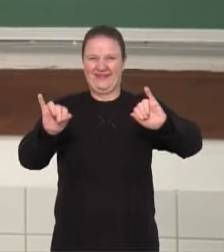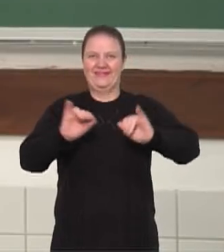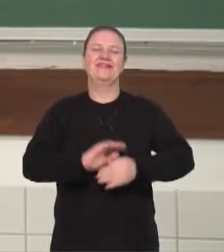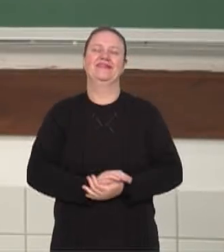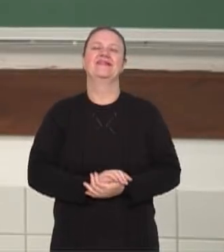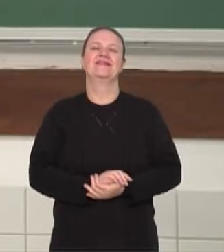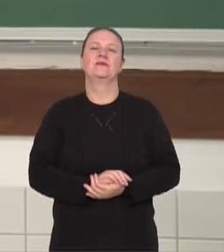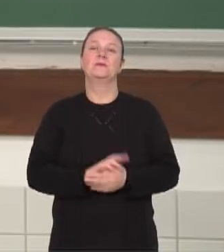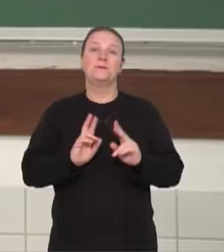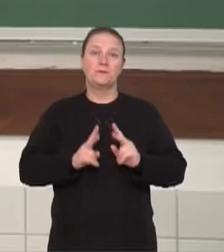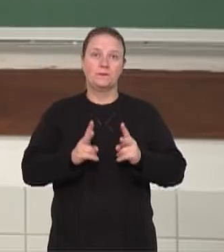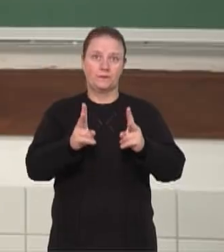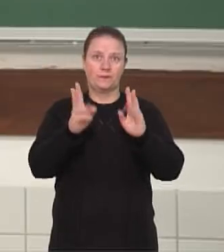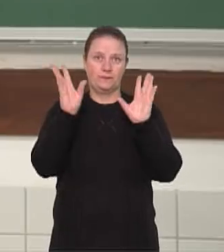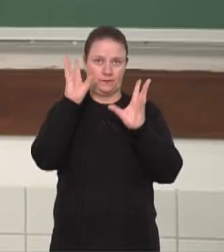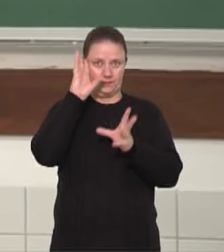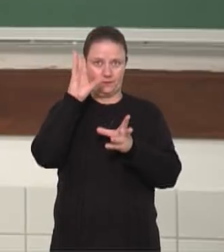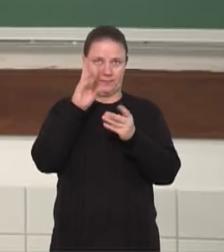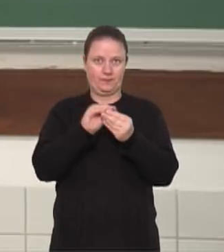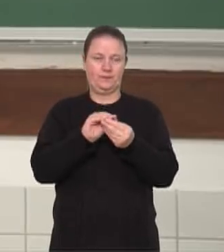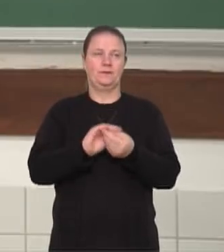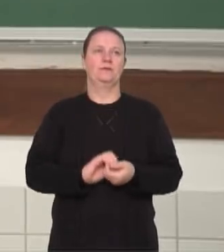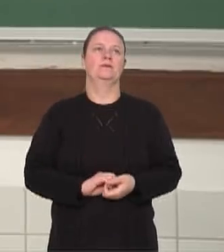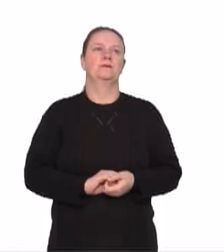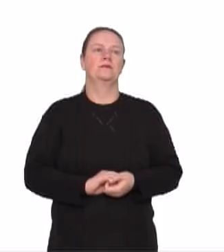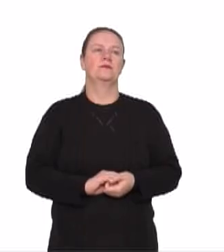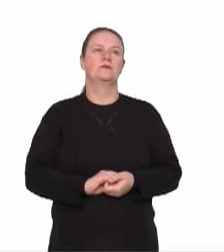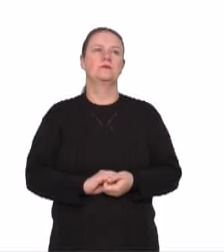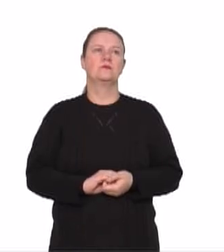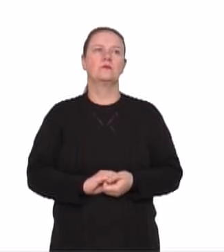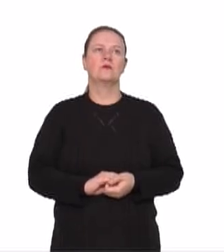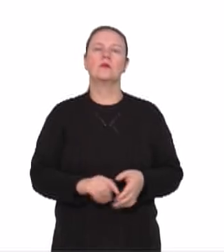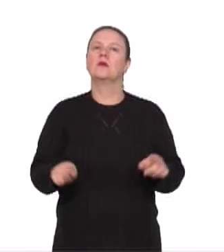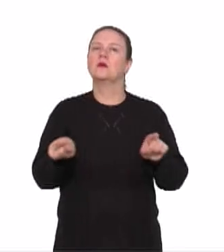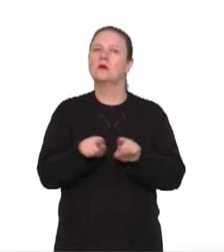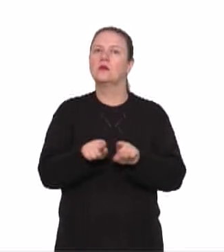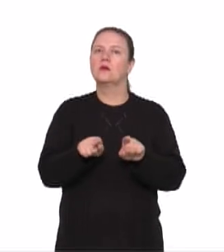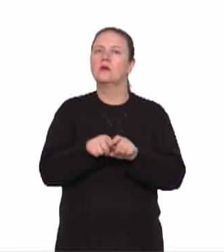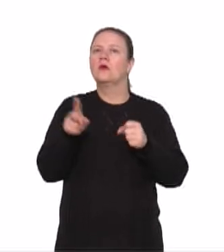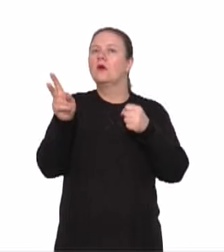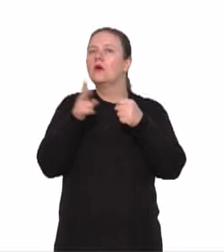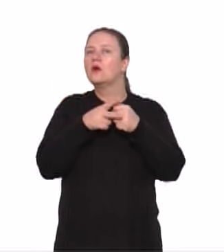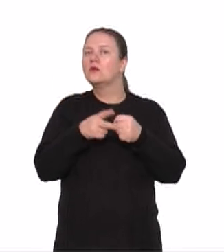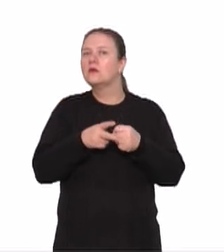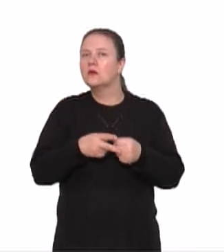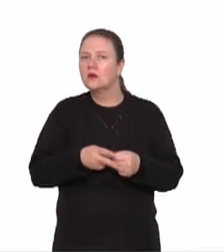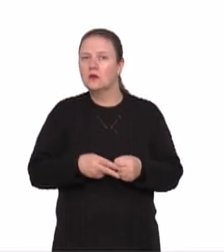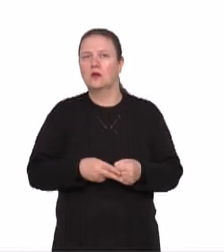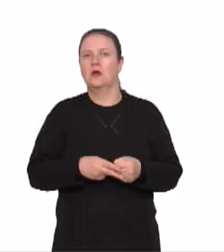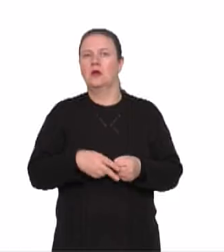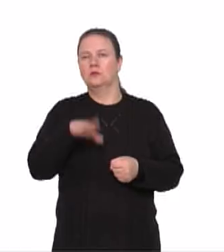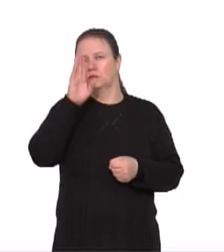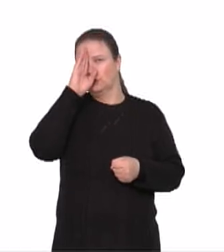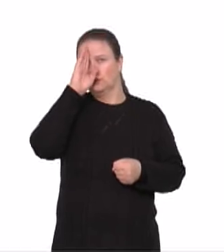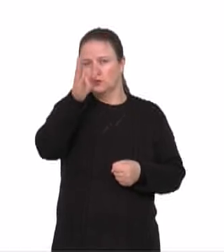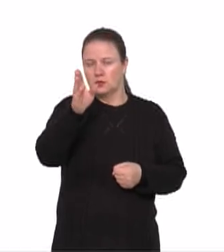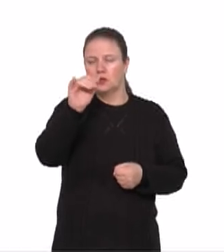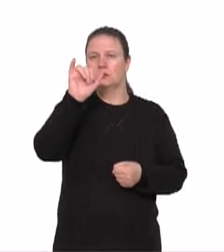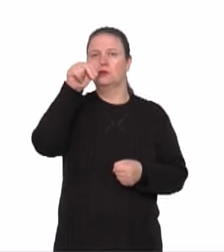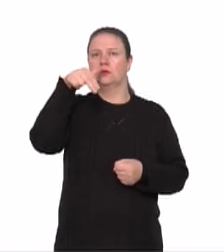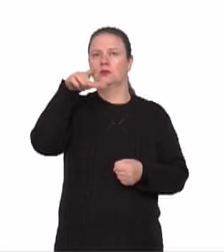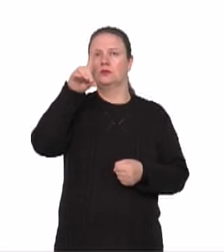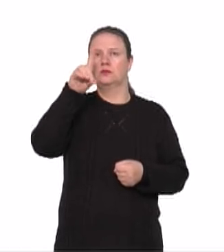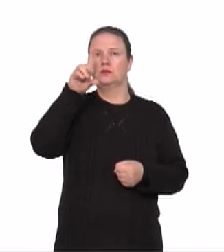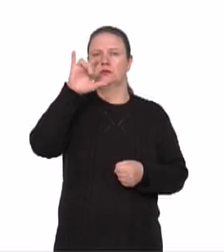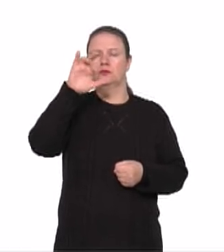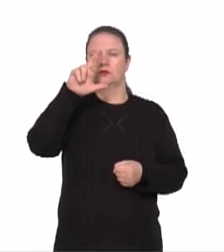Vamos continuar então a nossa revisão. Estávamos revisando então os verbos transitivo direto e os verbos